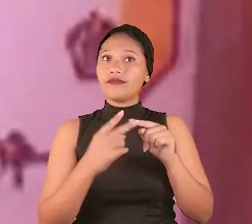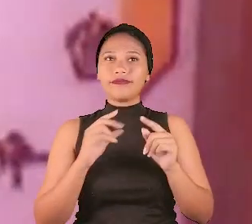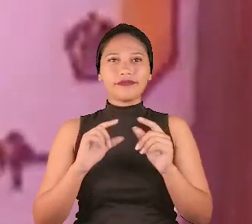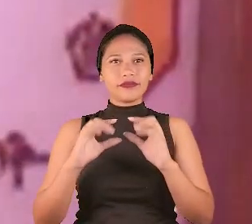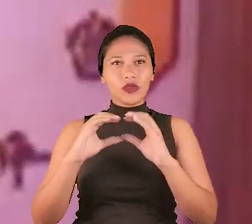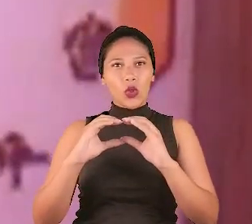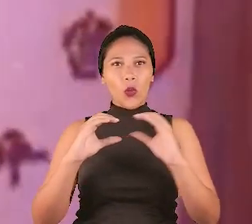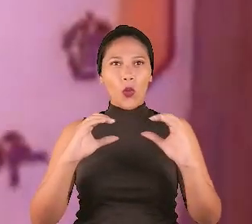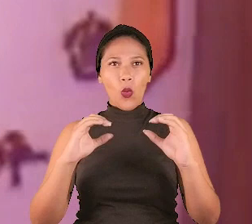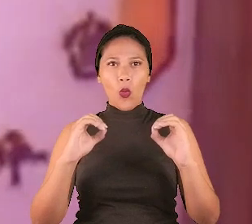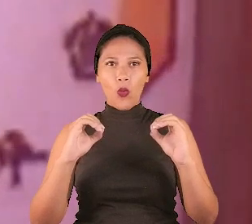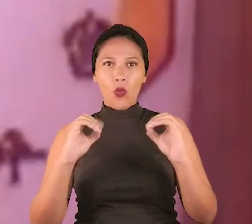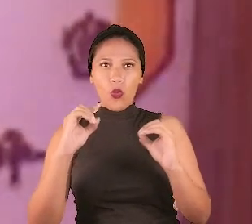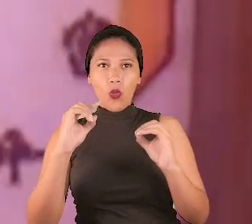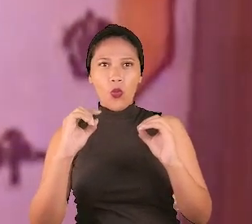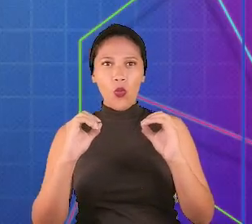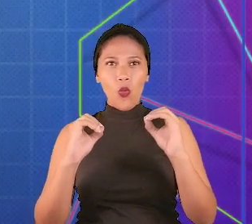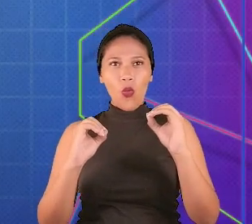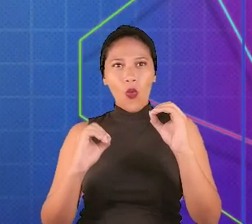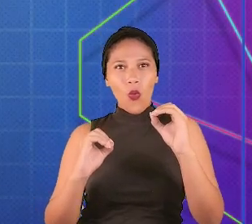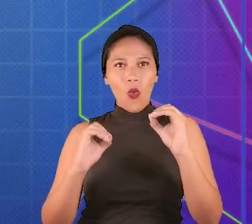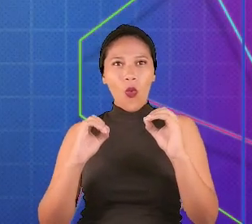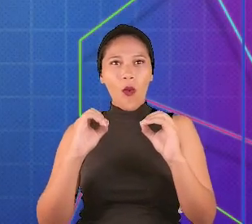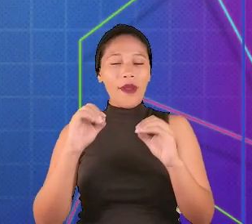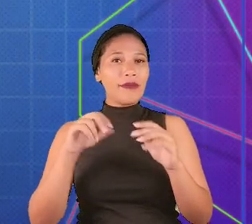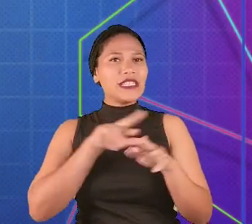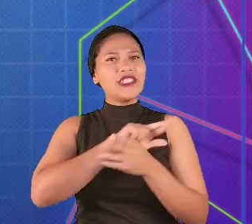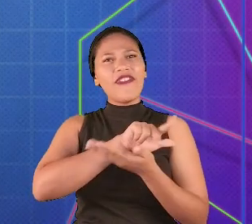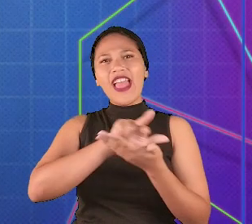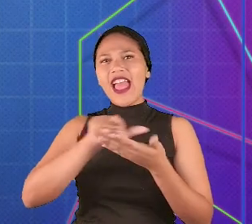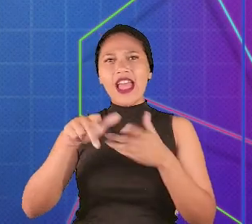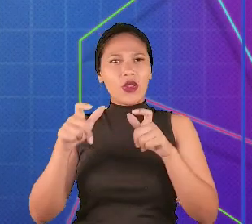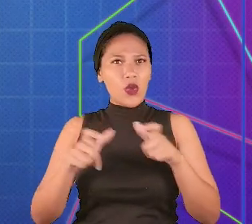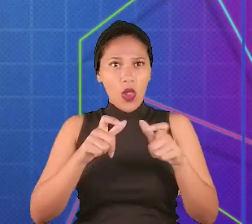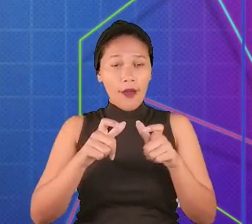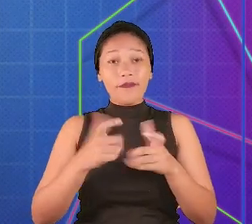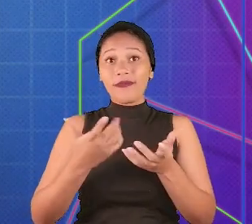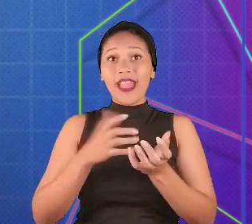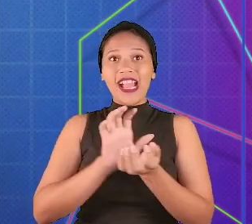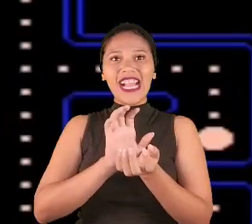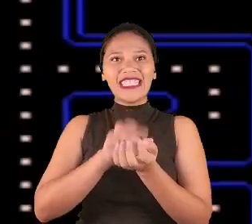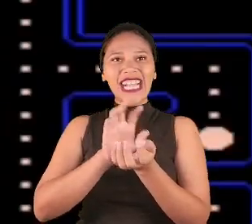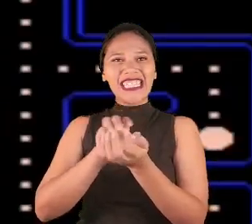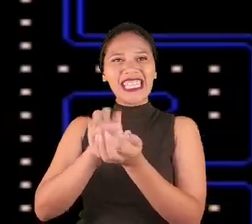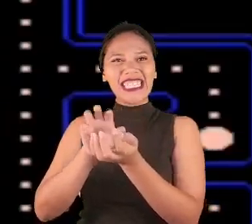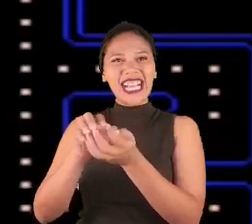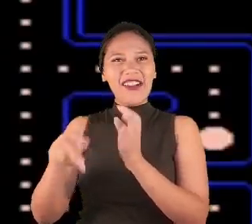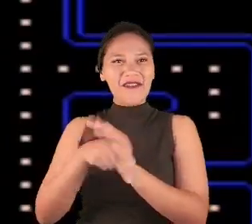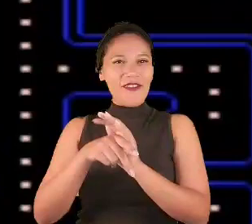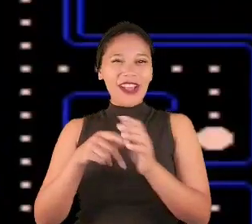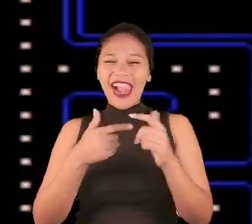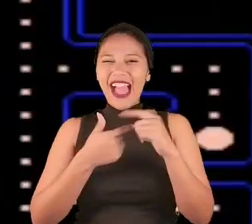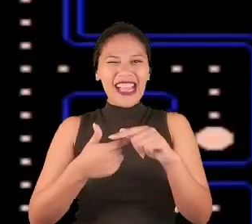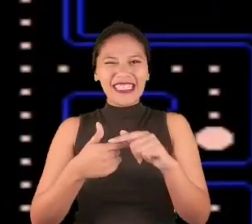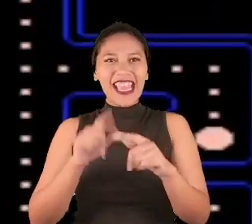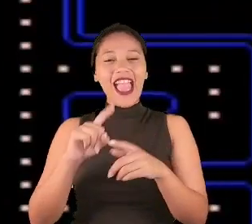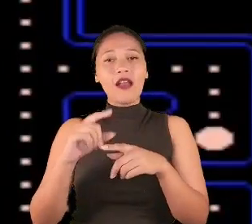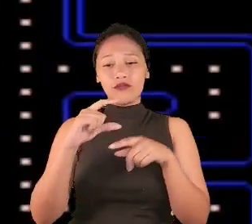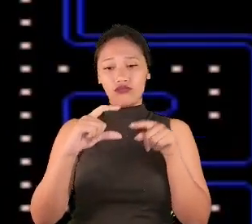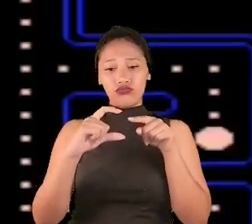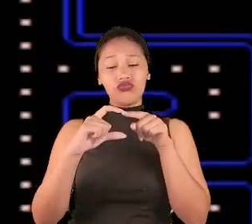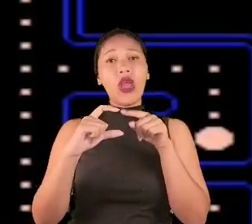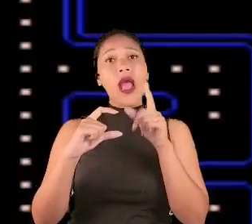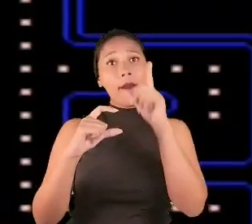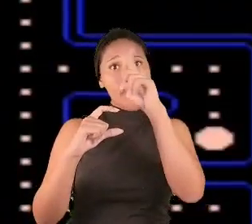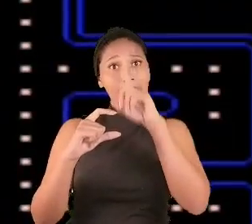quadradinhos brancos em tela que podiam ser usados em jogos e dinâmicas diferentes. Já o clássico Pac-Man, por exemplo, era um bichinho